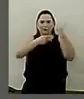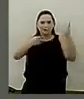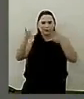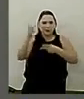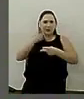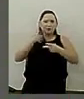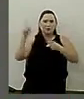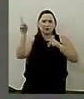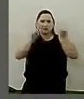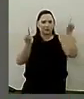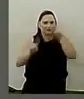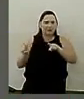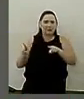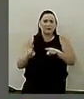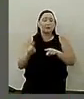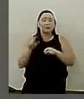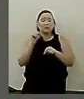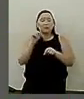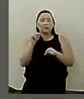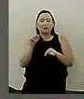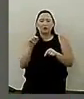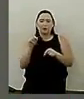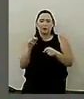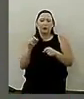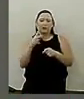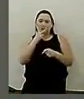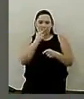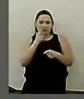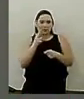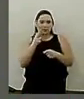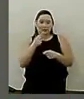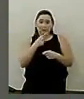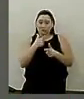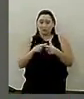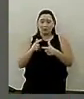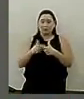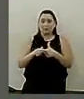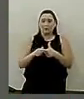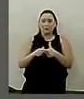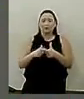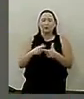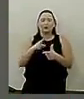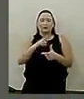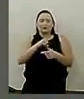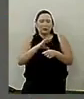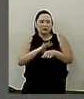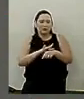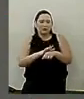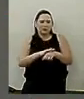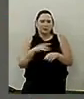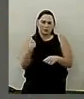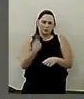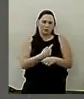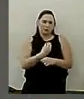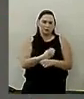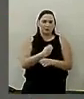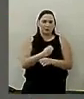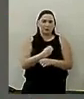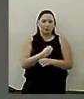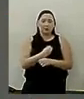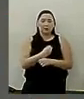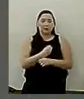com dificuldades, problemas e enfermidades da nossa vida. E sem perceber, nós começamos